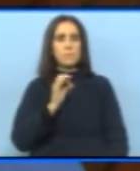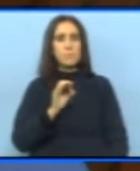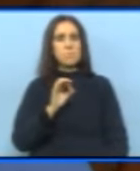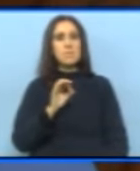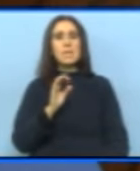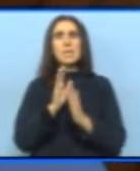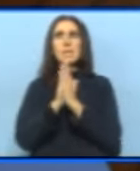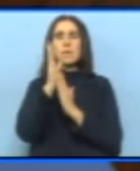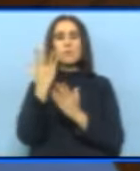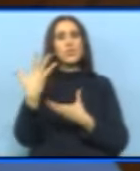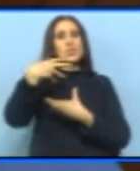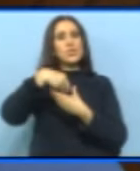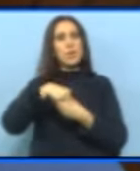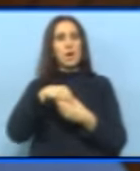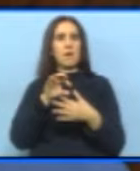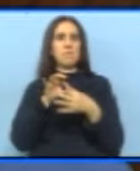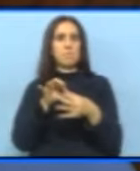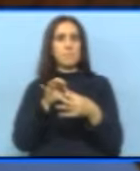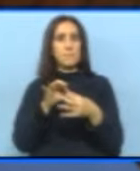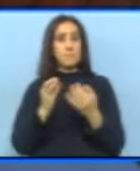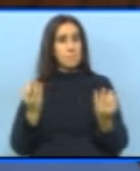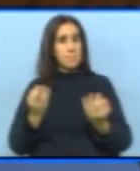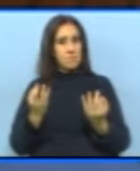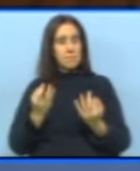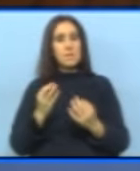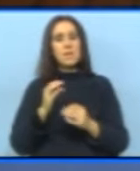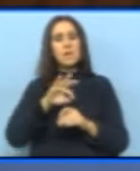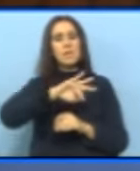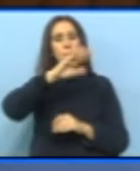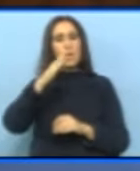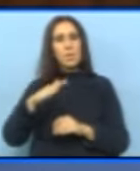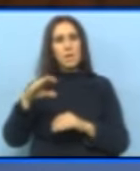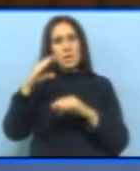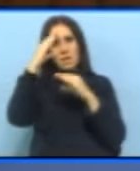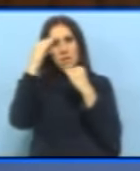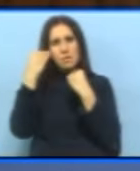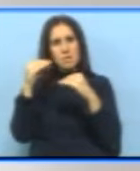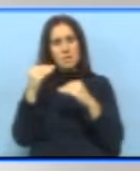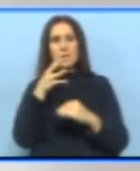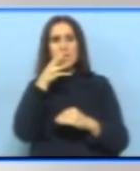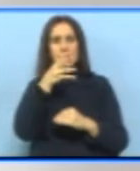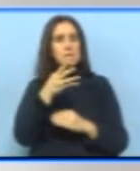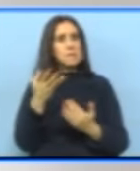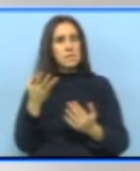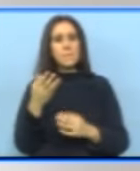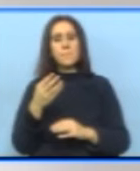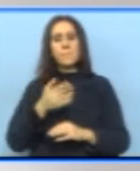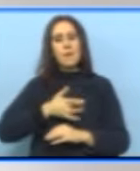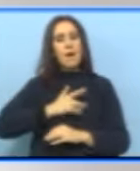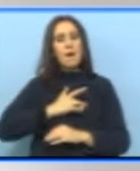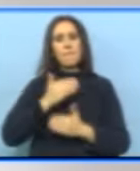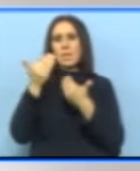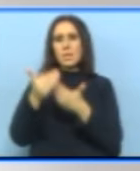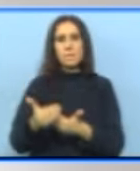experiência de Deus. E por isso, colocado no Sermão da Montanha, é que esta noção de amar sem